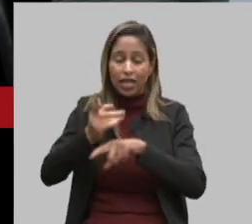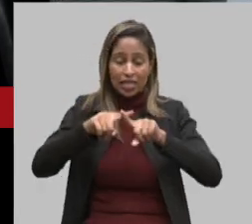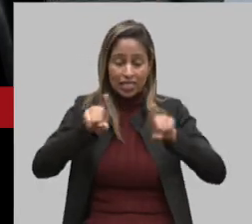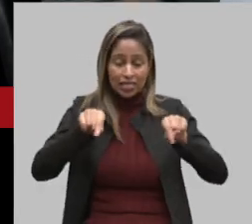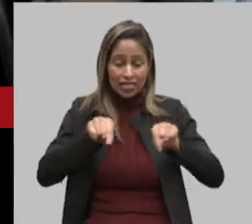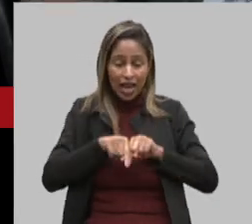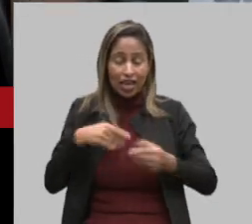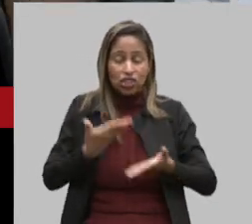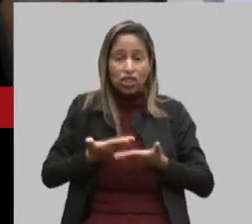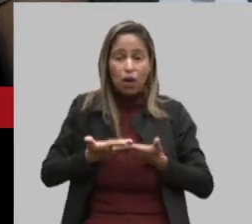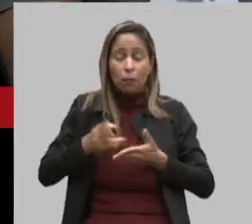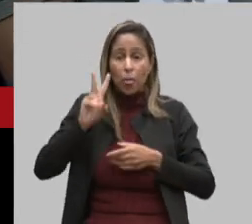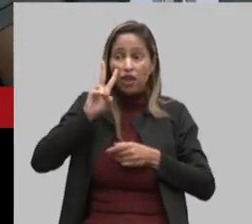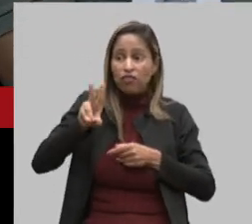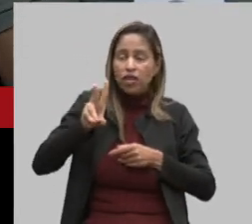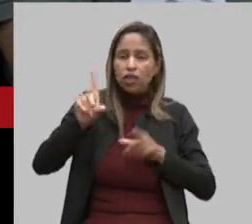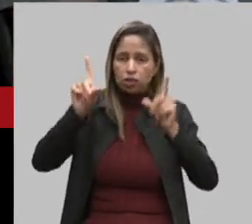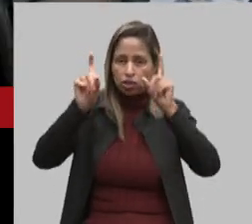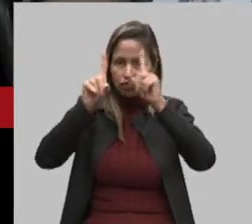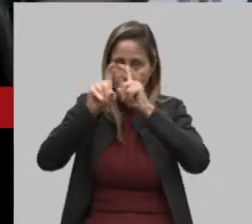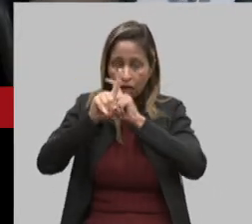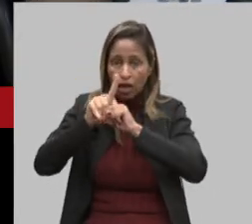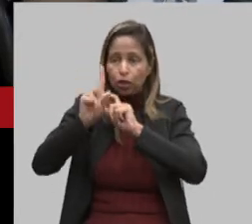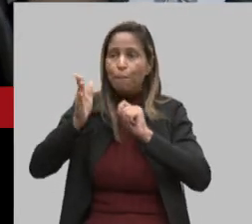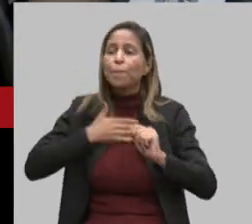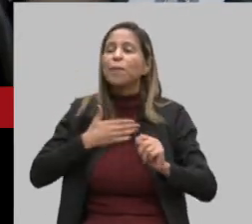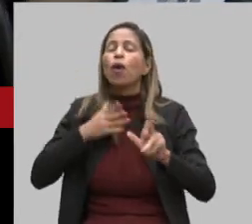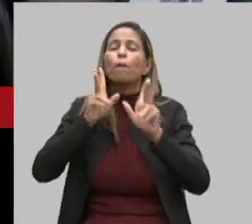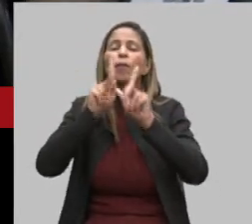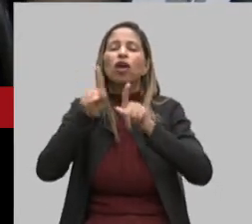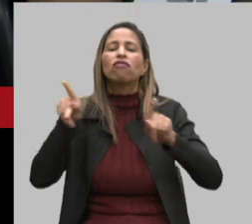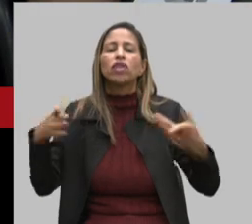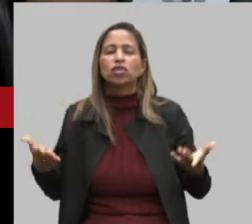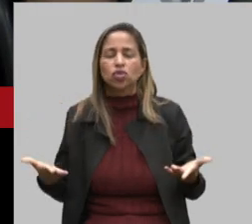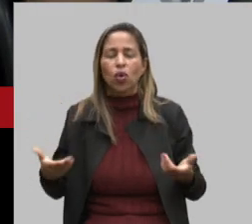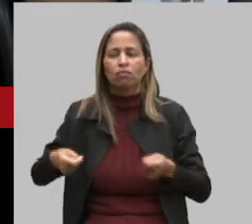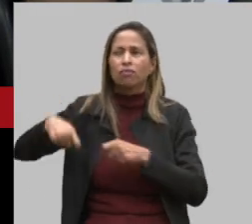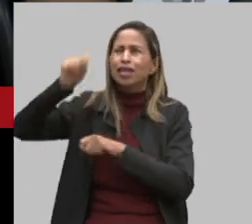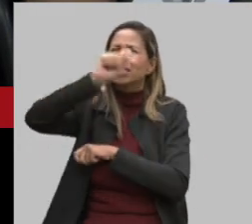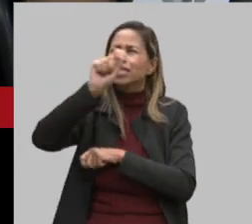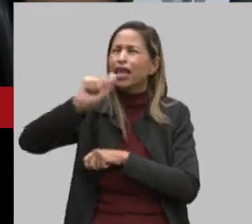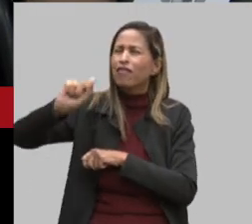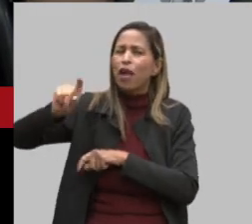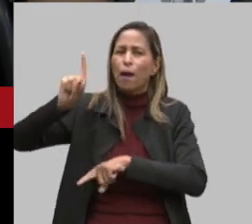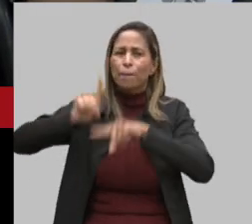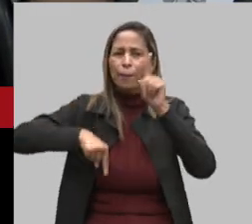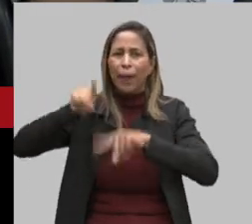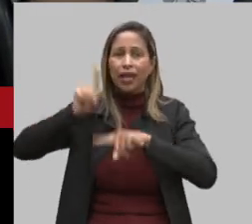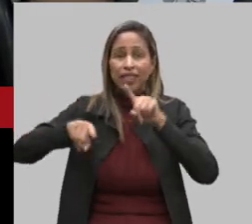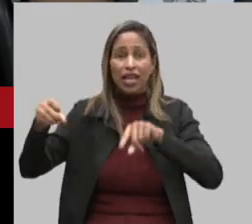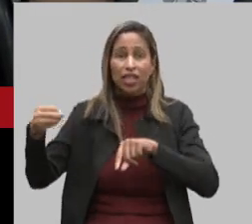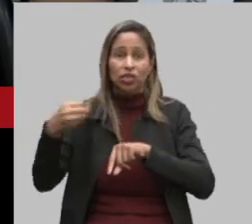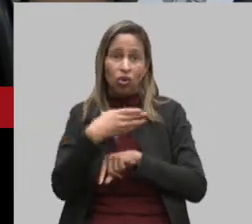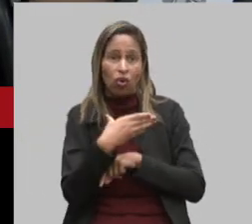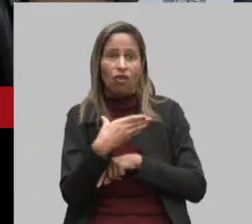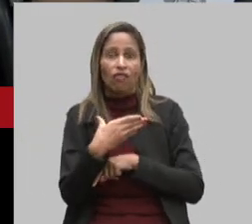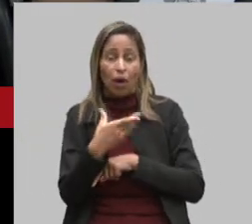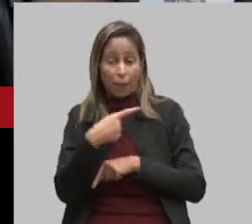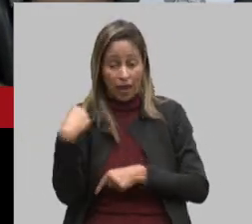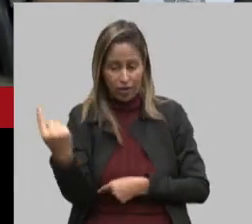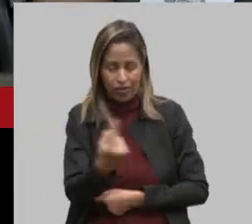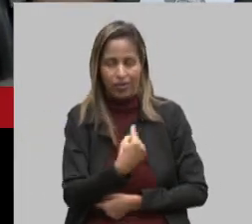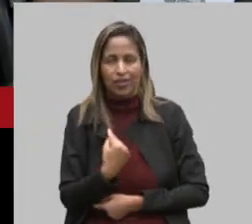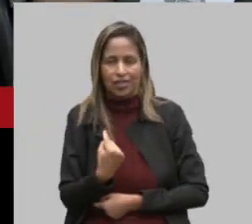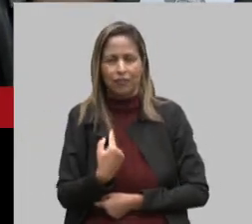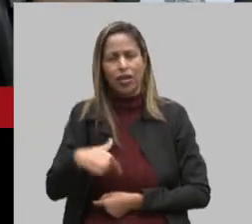e vi a dificuldade dos meus professores em dar aulas de matérias novas que veio como para nós